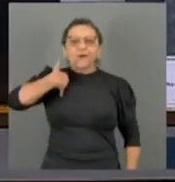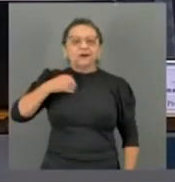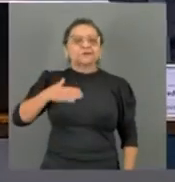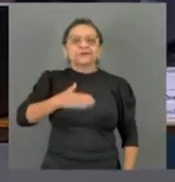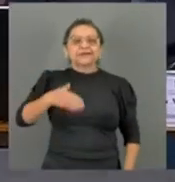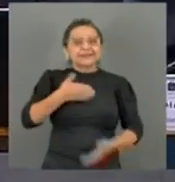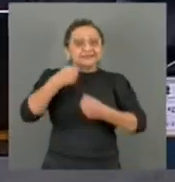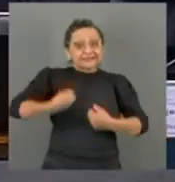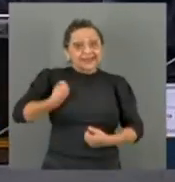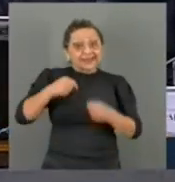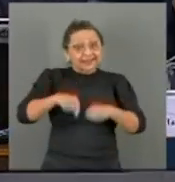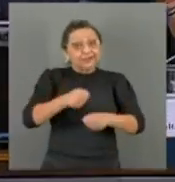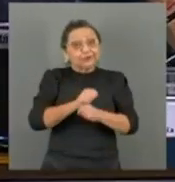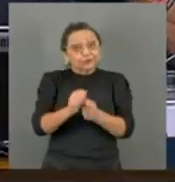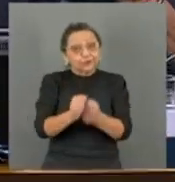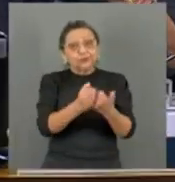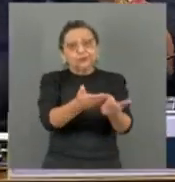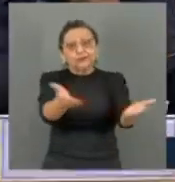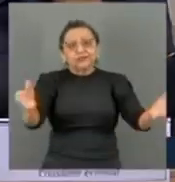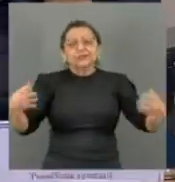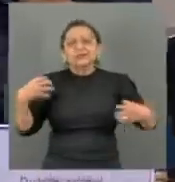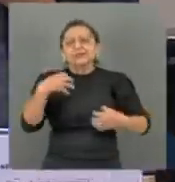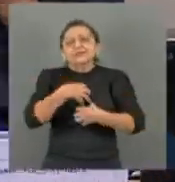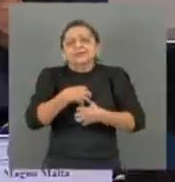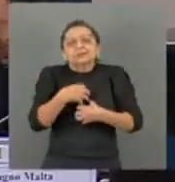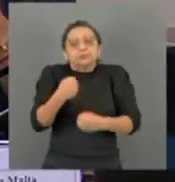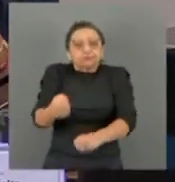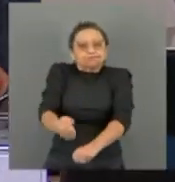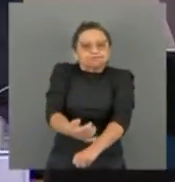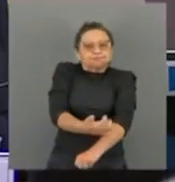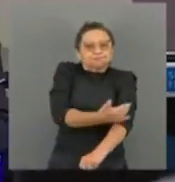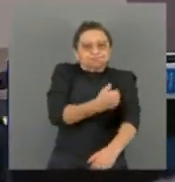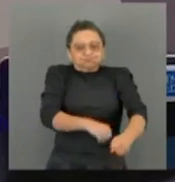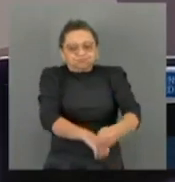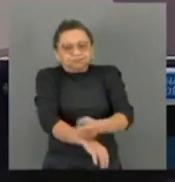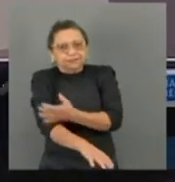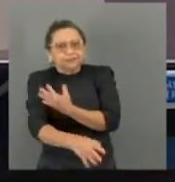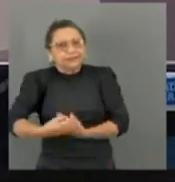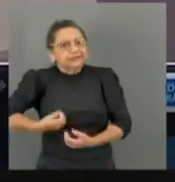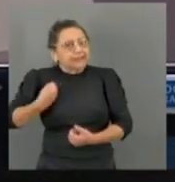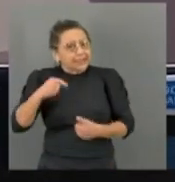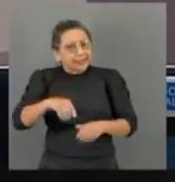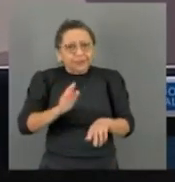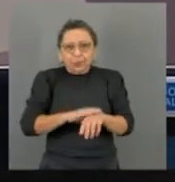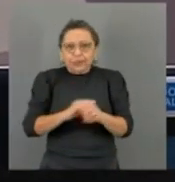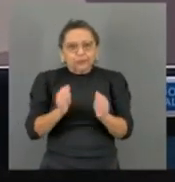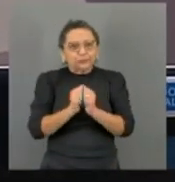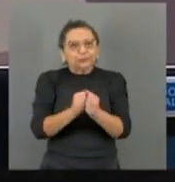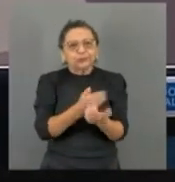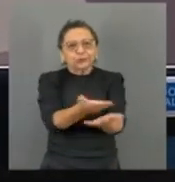com vocês. Eu sinto muita emoção de estar aqui com vocês.